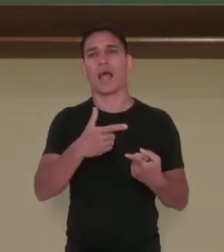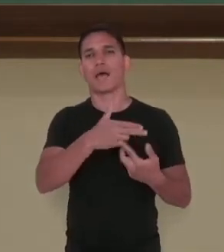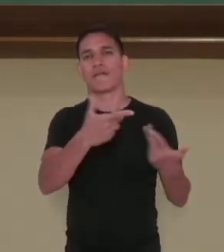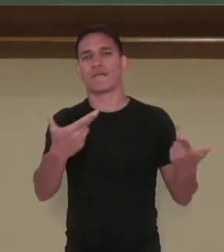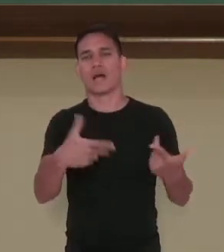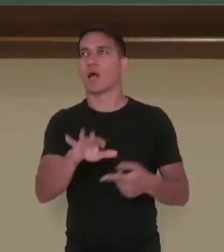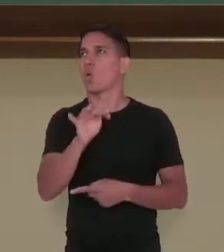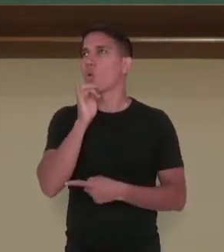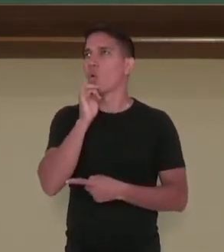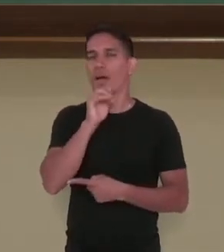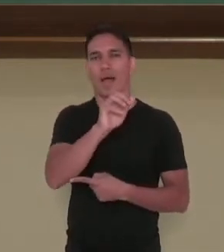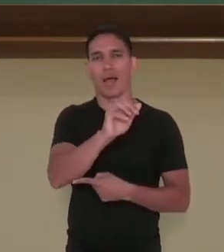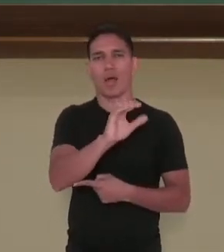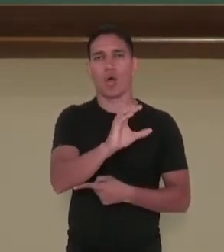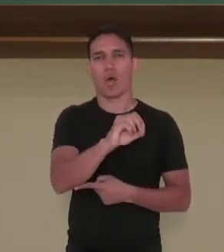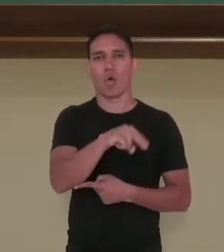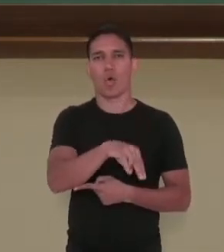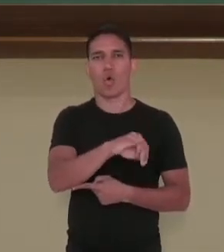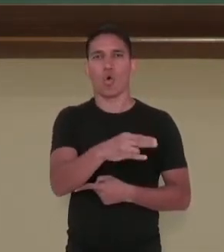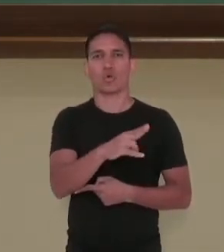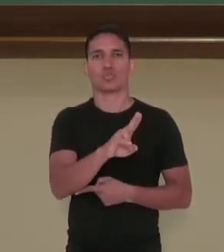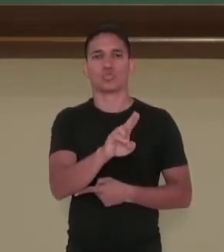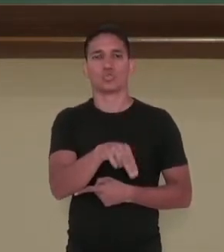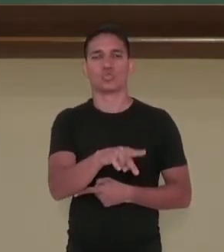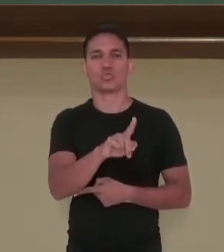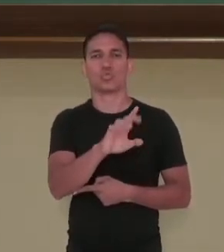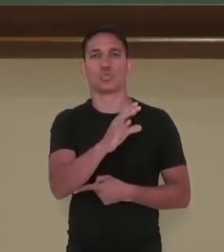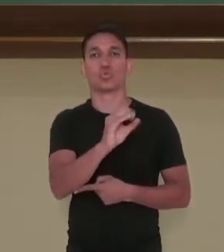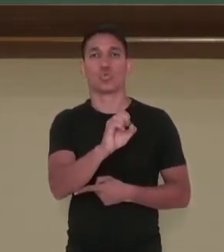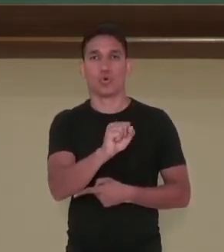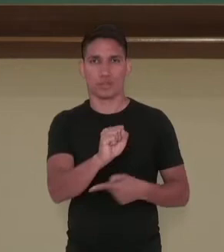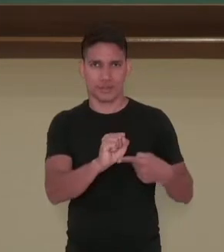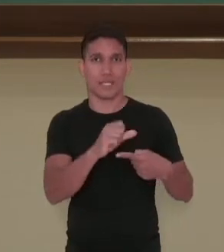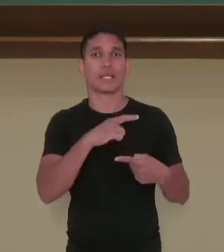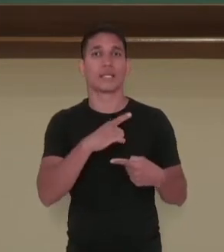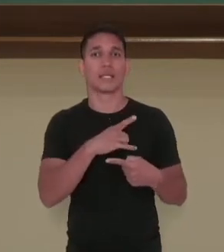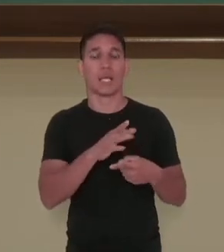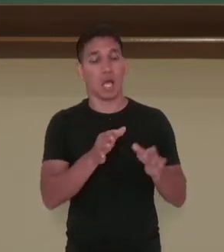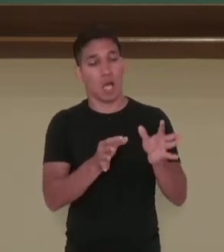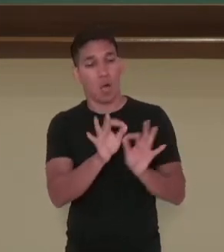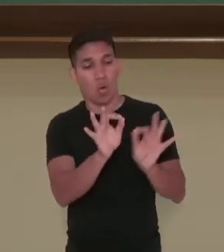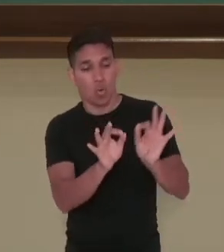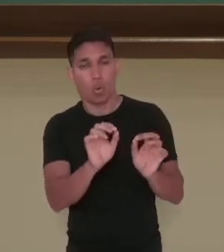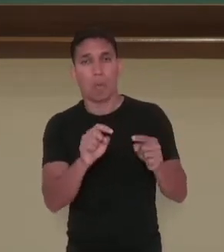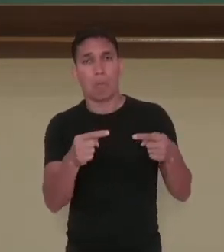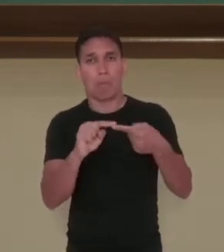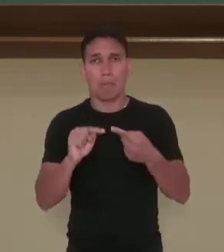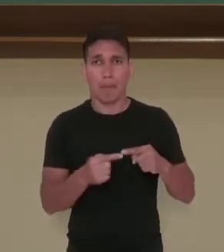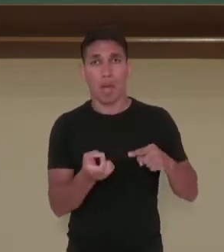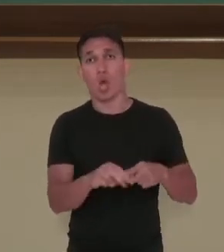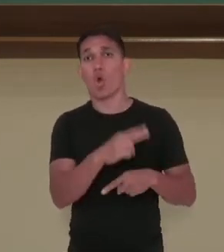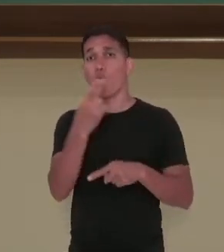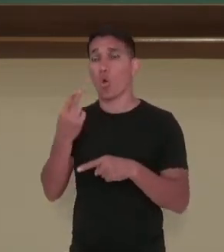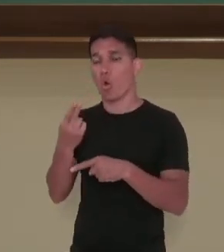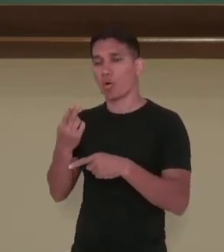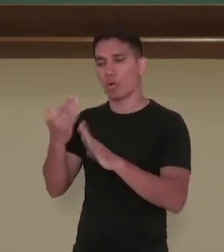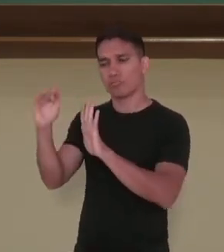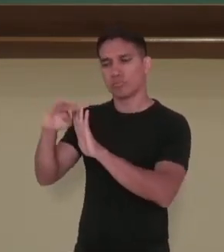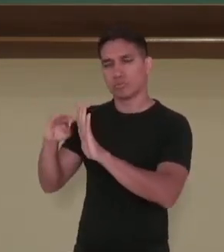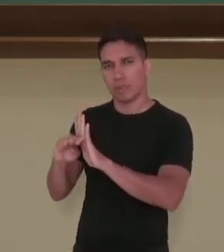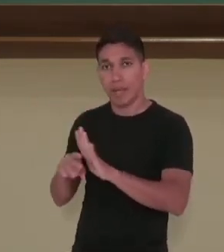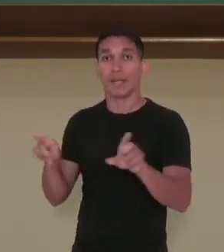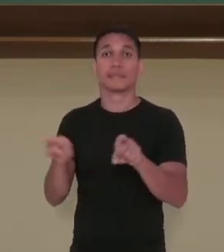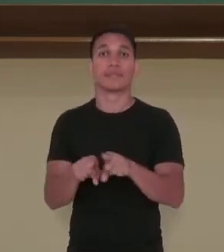sejam elas as conjunções coordenativas ou subordinativas, para ligar. Também usamos